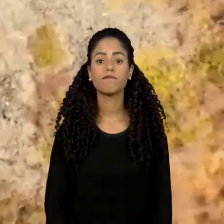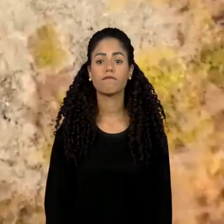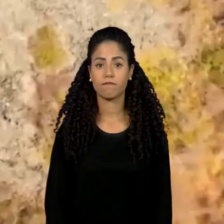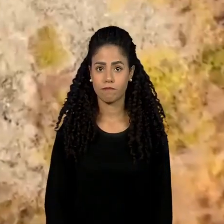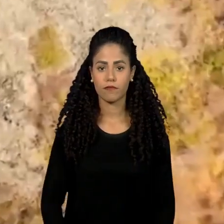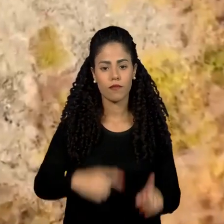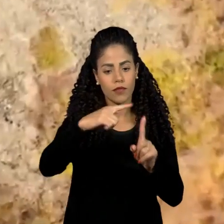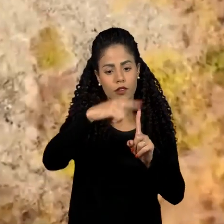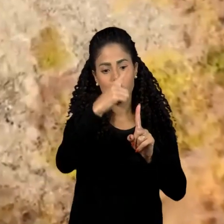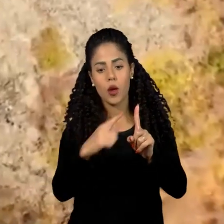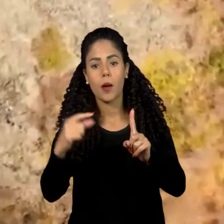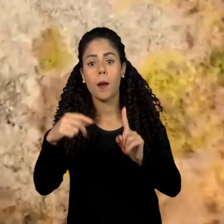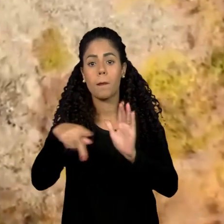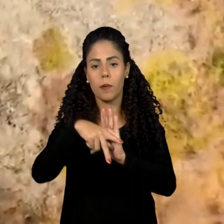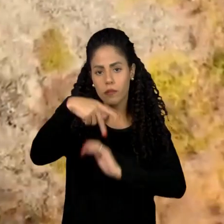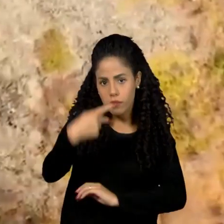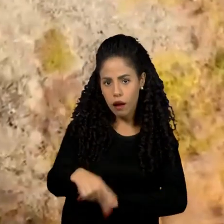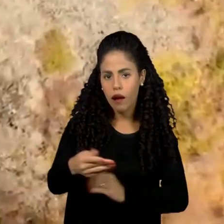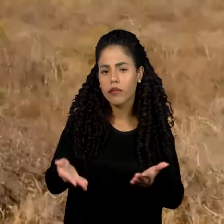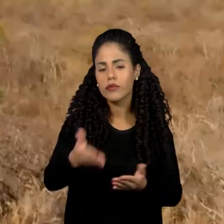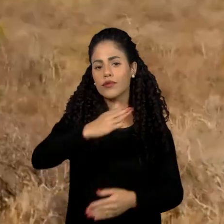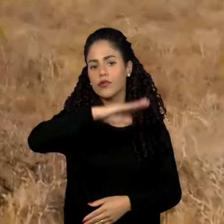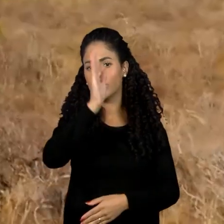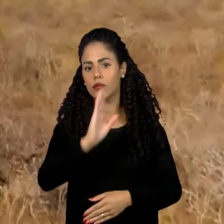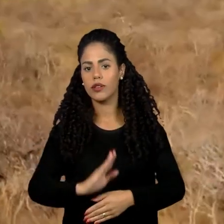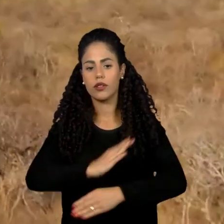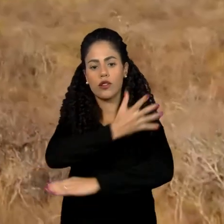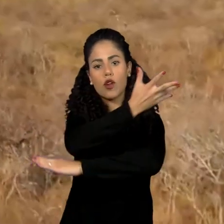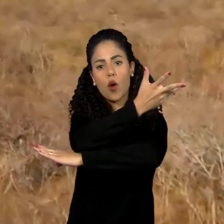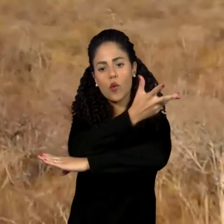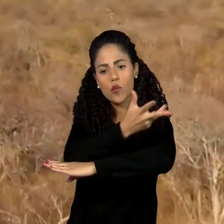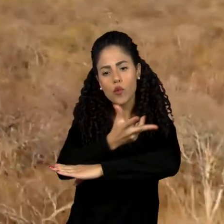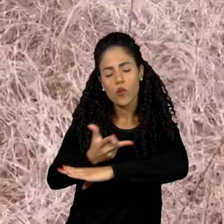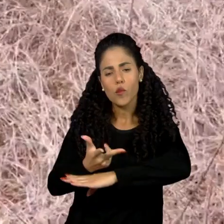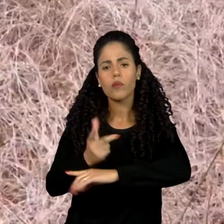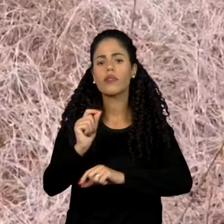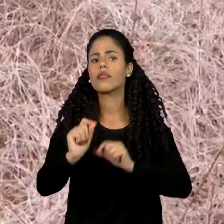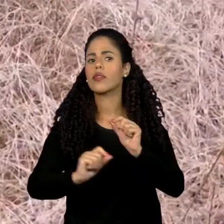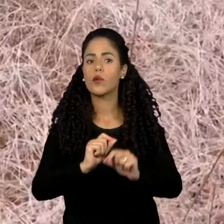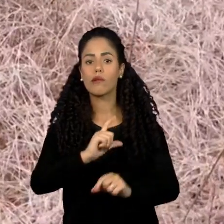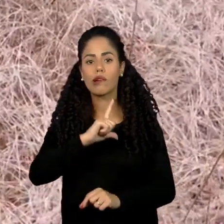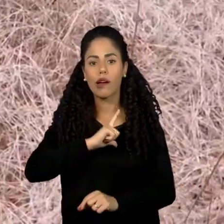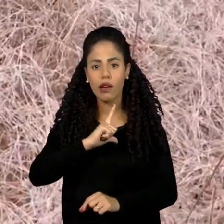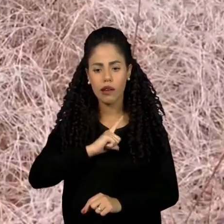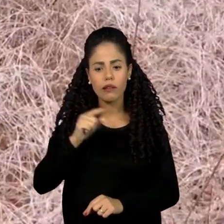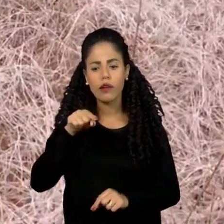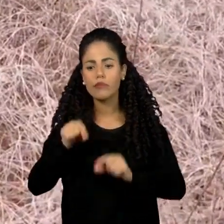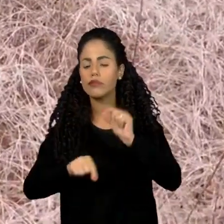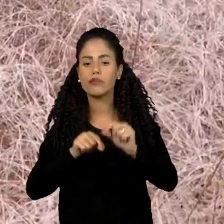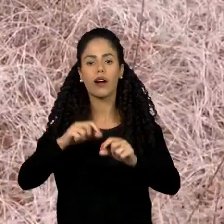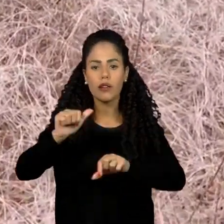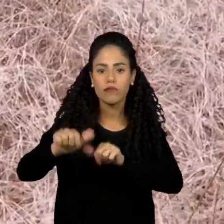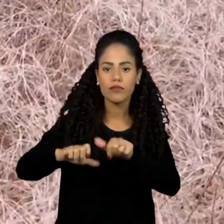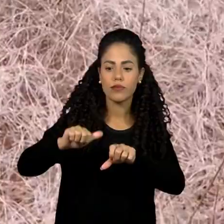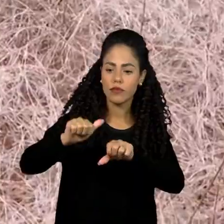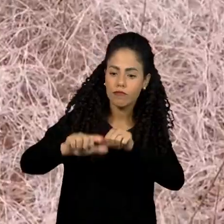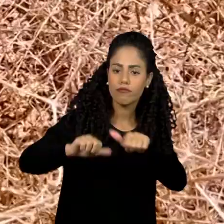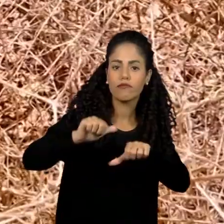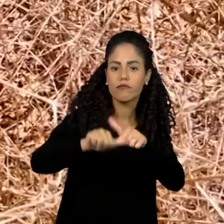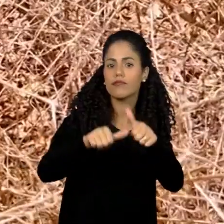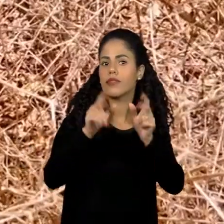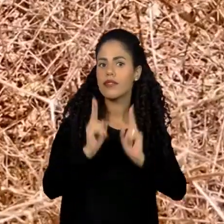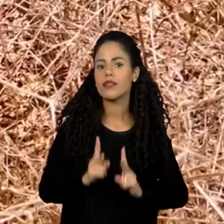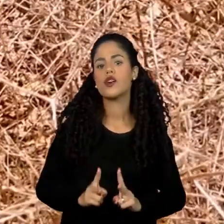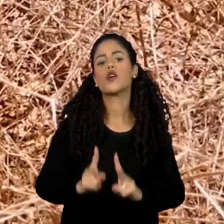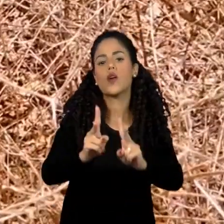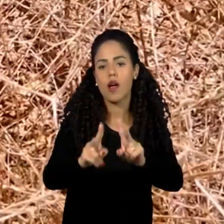Bioma exclusivamente brasileiro, a caatinga surpreende ao se transformar constantemente. O nome vem